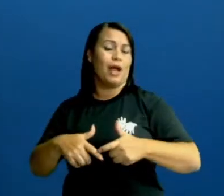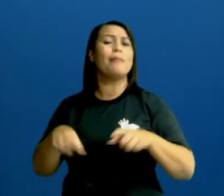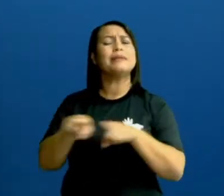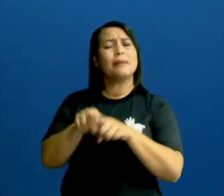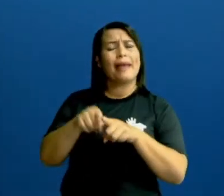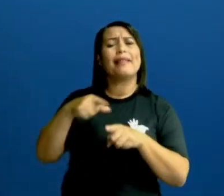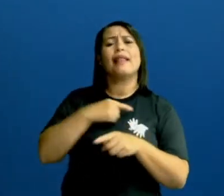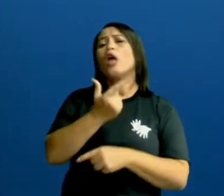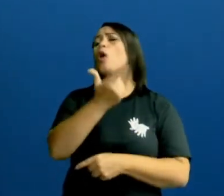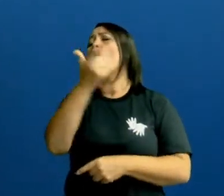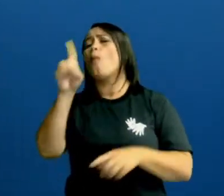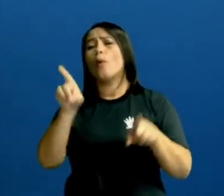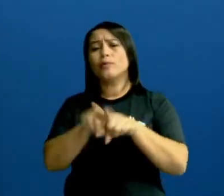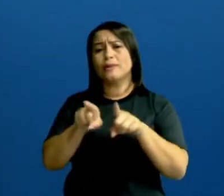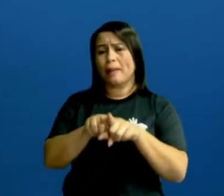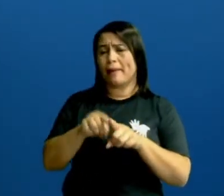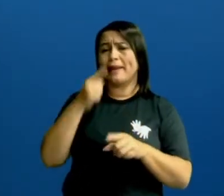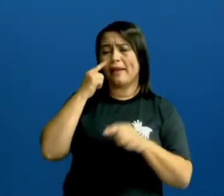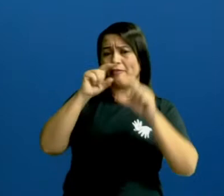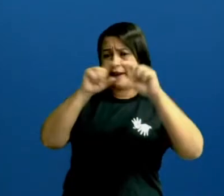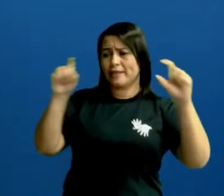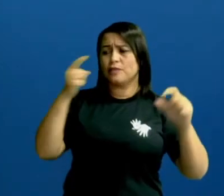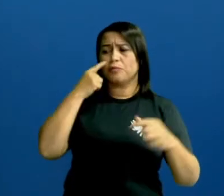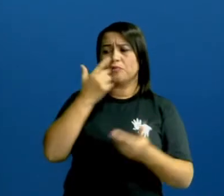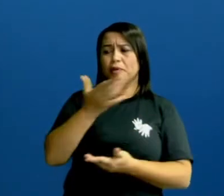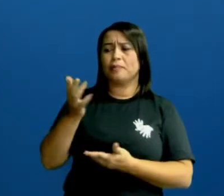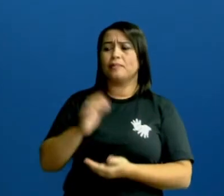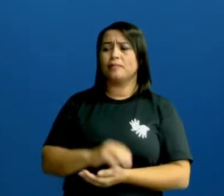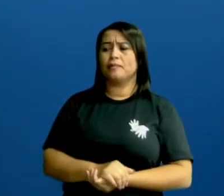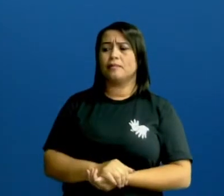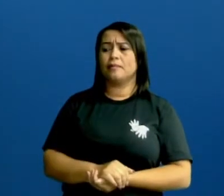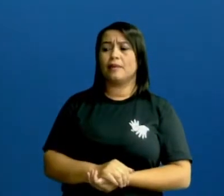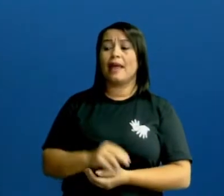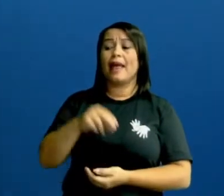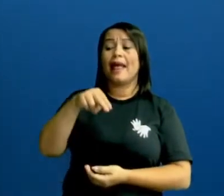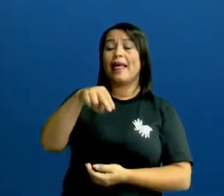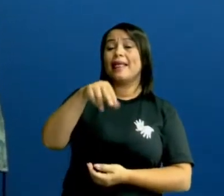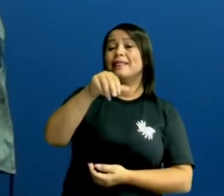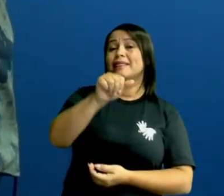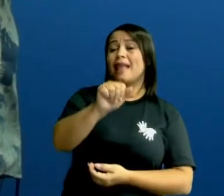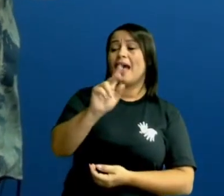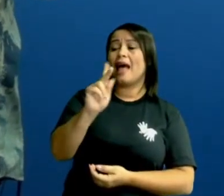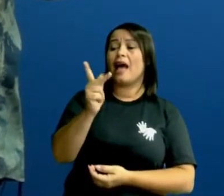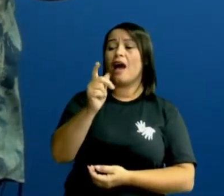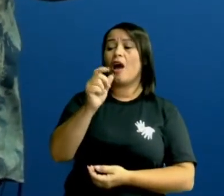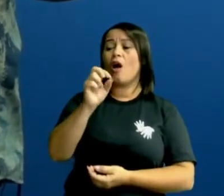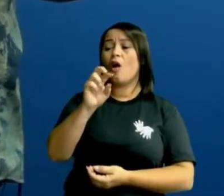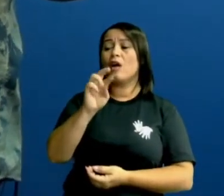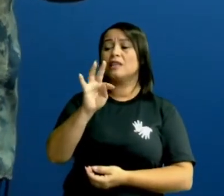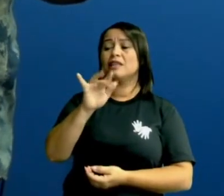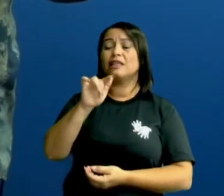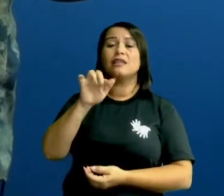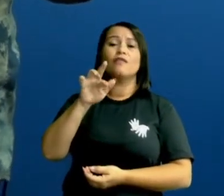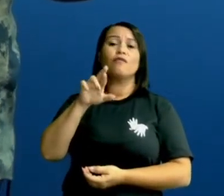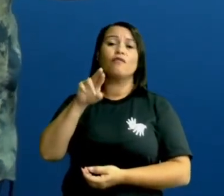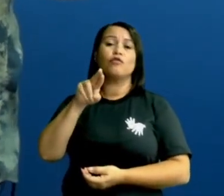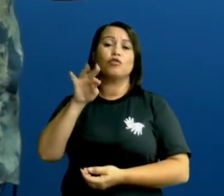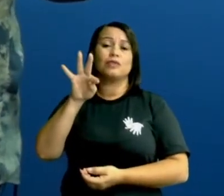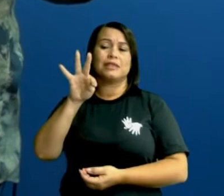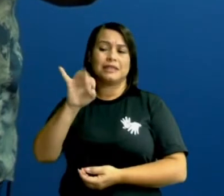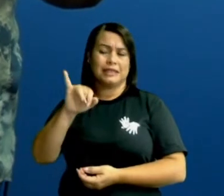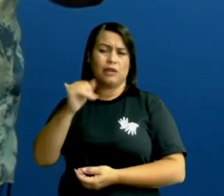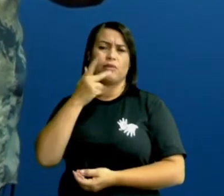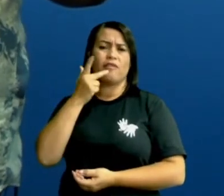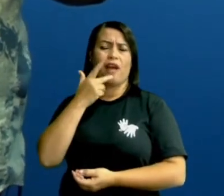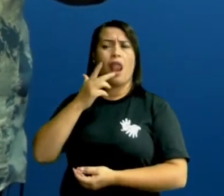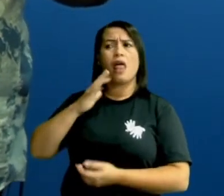Mas tem outro adjunto adverbial aqui nessa frase. Na hortifruti. Quando eu digo na casa de fulano,